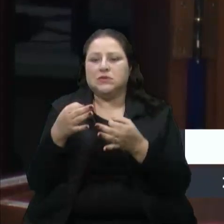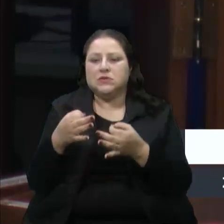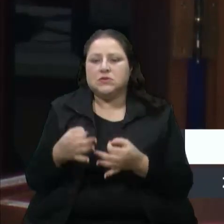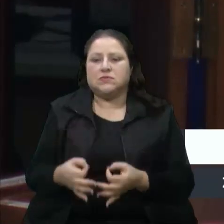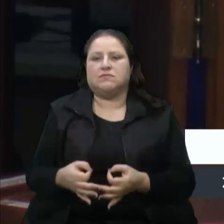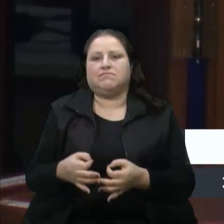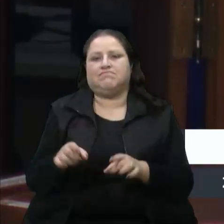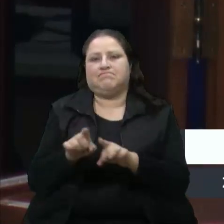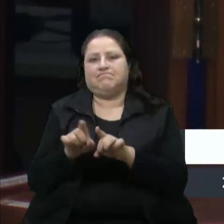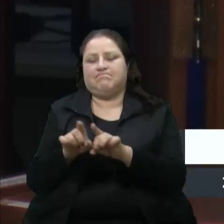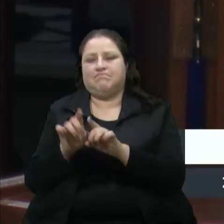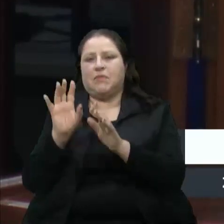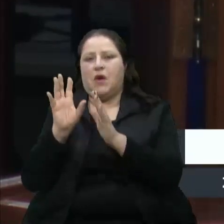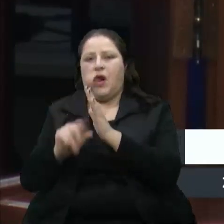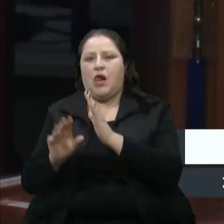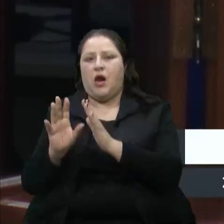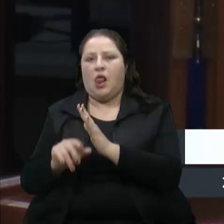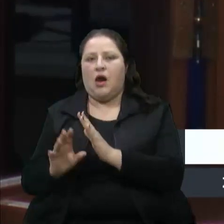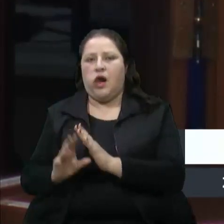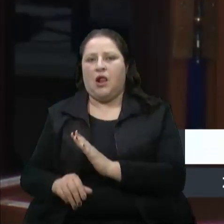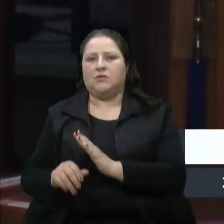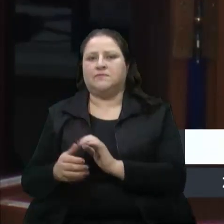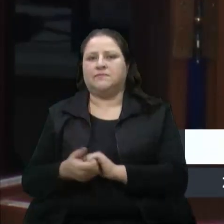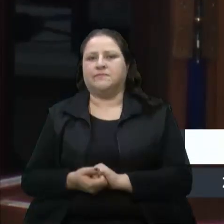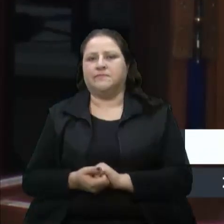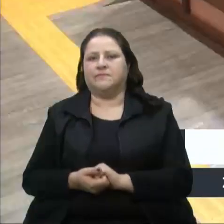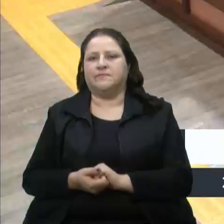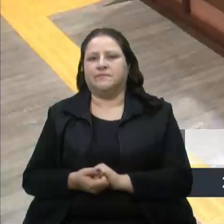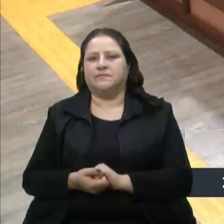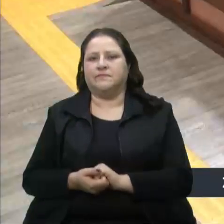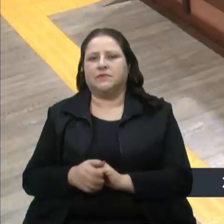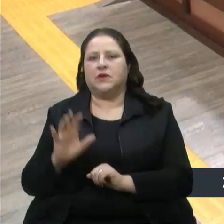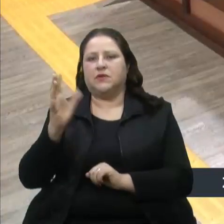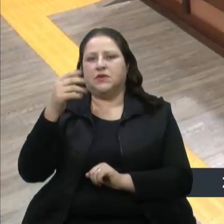que acontecem na cidade de Caxias do Sul. Obrigado, senhor presidente, senhoras e senhores vereadores. Obrigado.